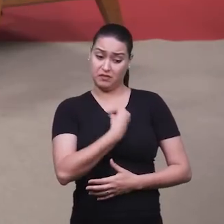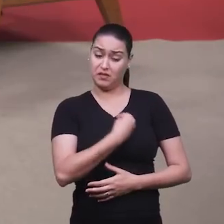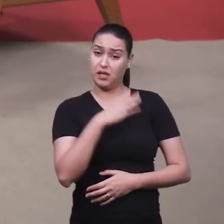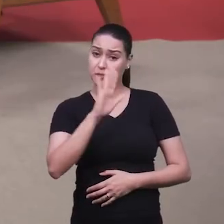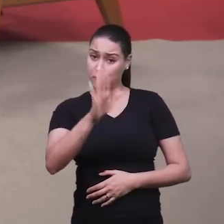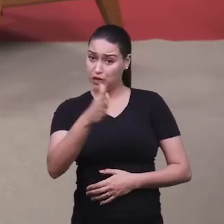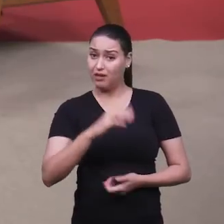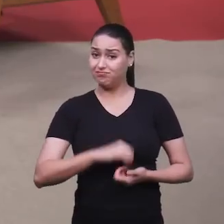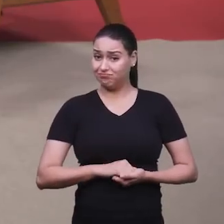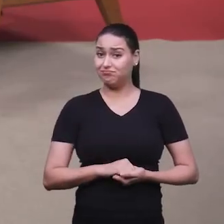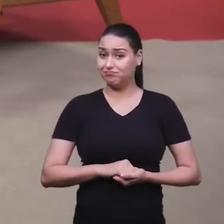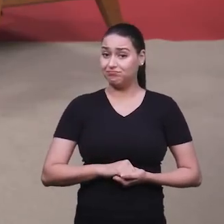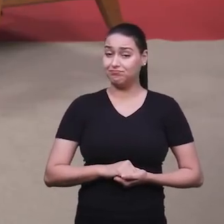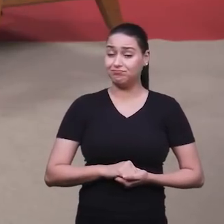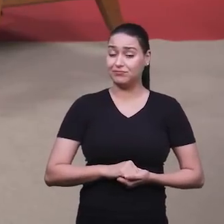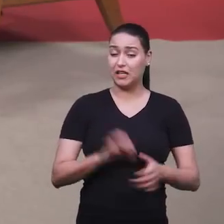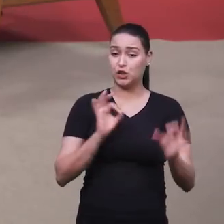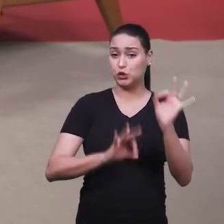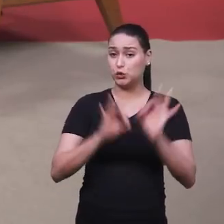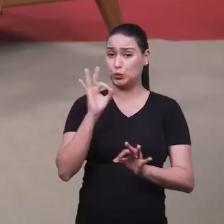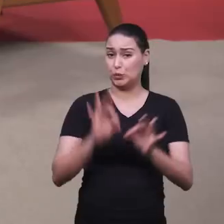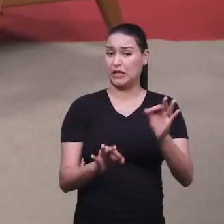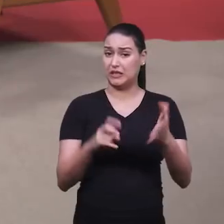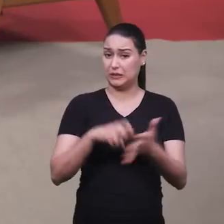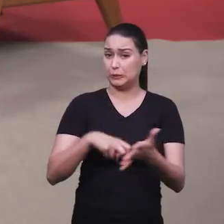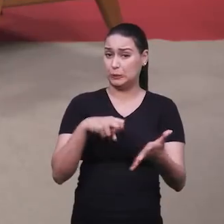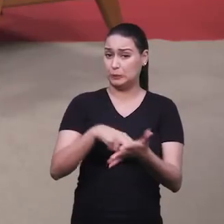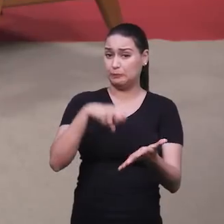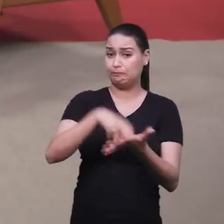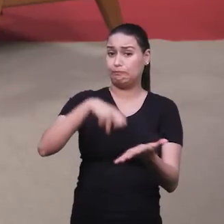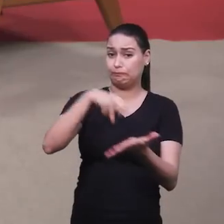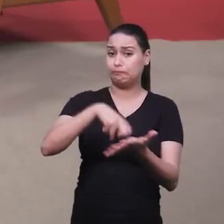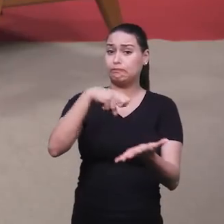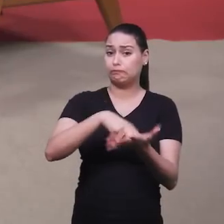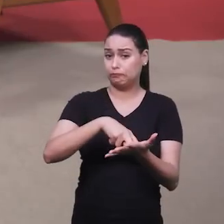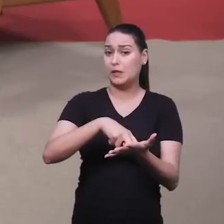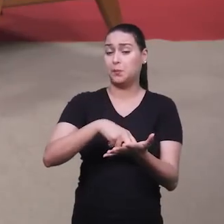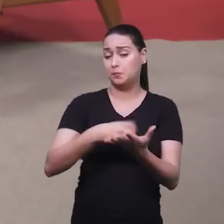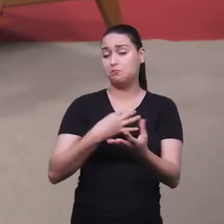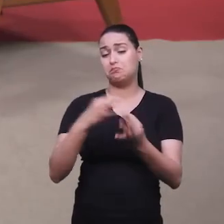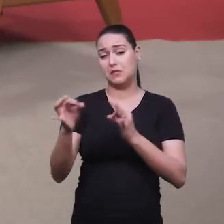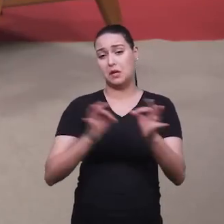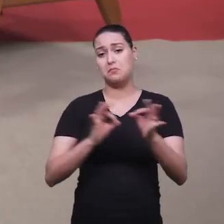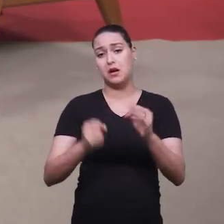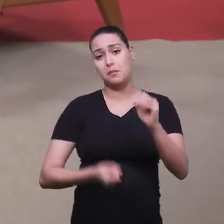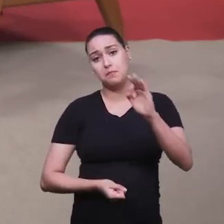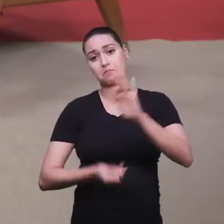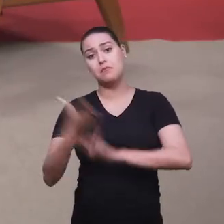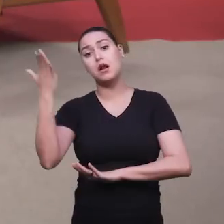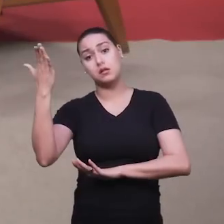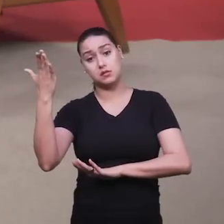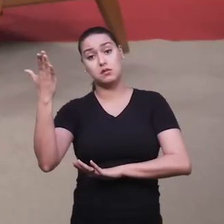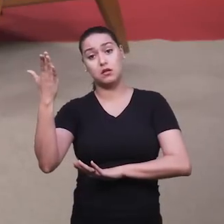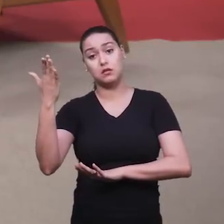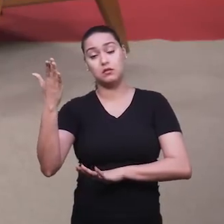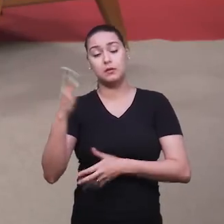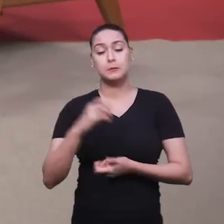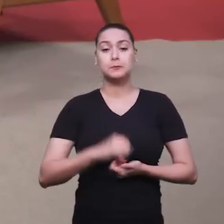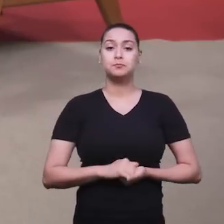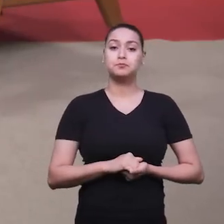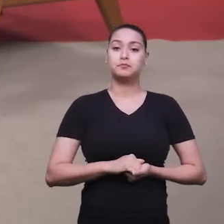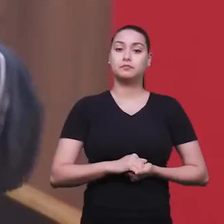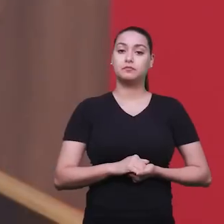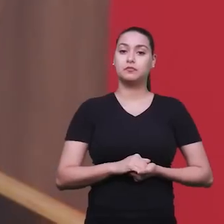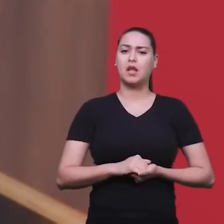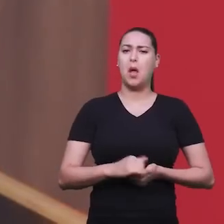hoje. Exatamente. Então, esses juízos, essas pragas, eram um preparo para a saída.